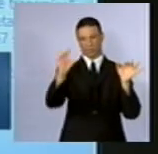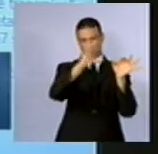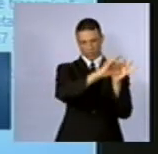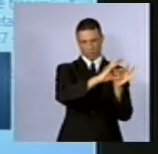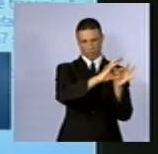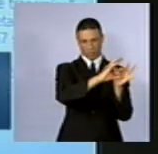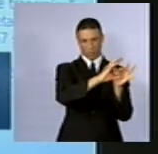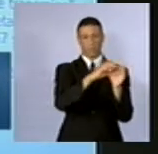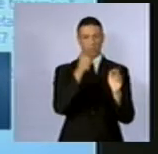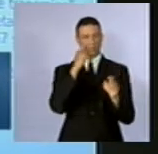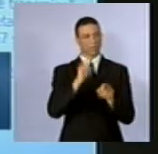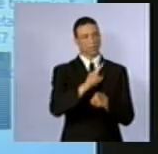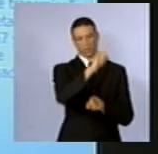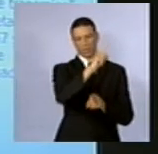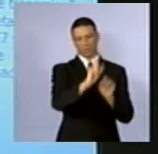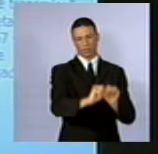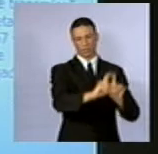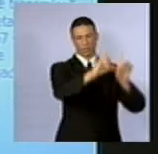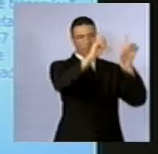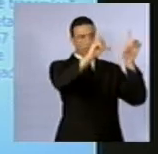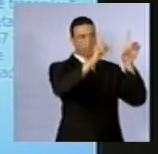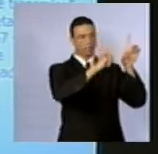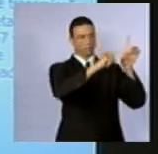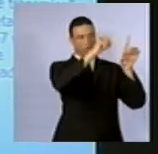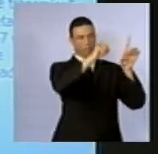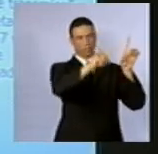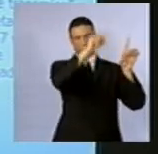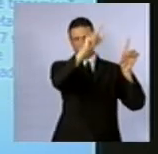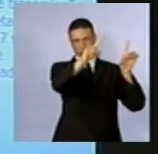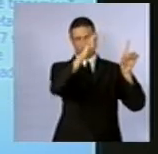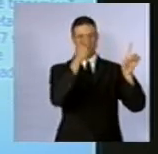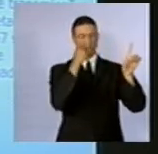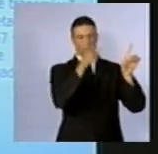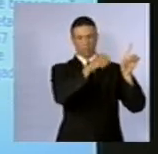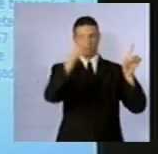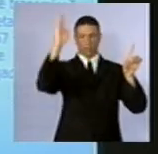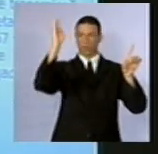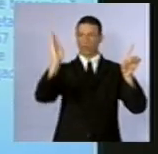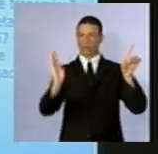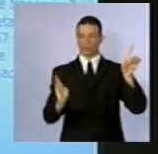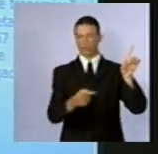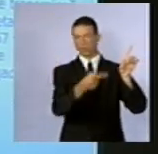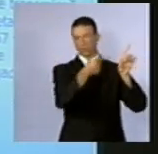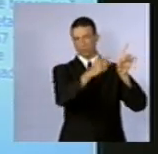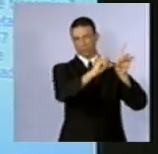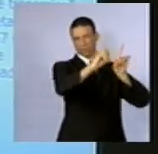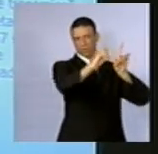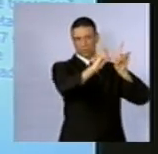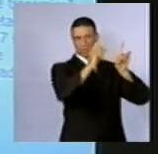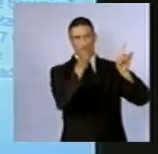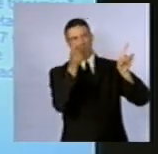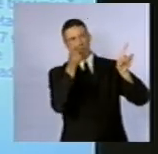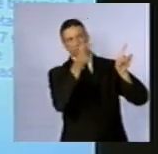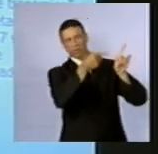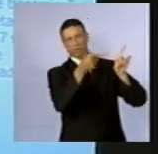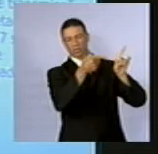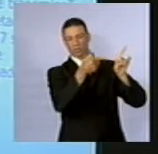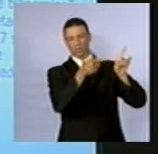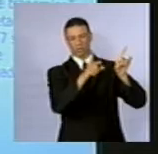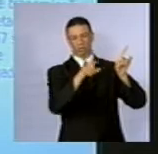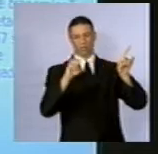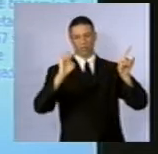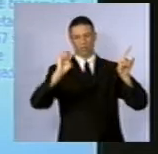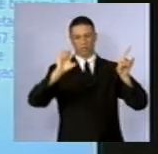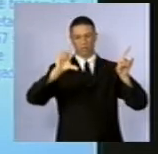ver ali na figura o diagrama nacional de transmissão, né? Onde é possível observar que o sistema de transmissão da